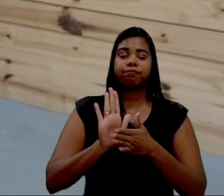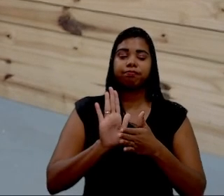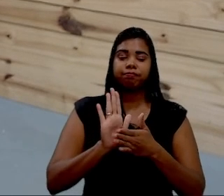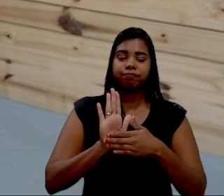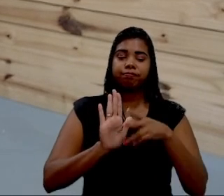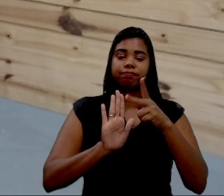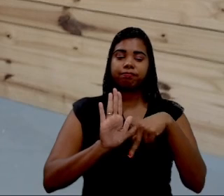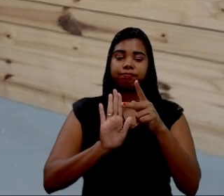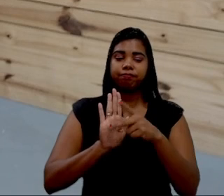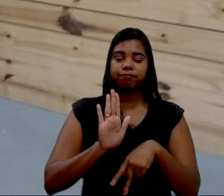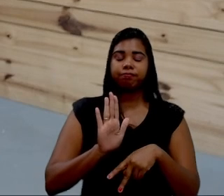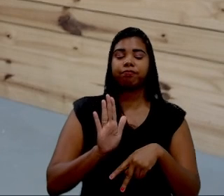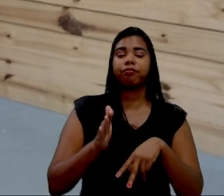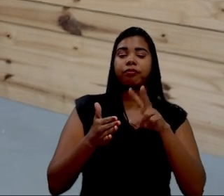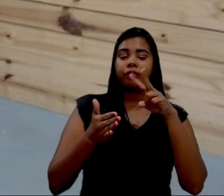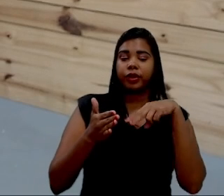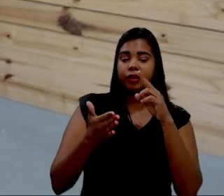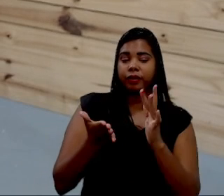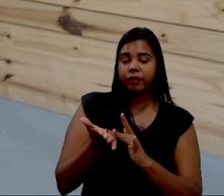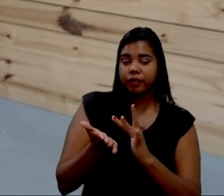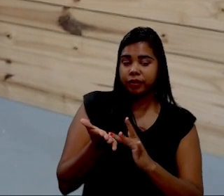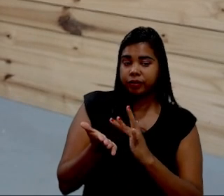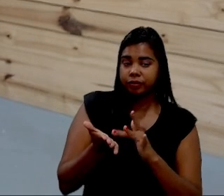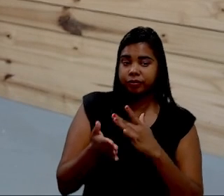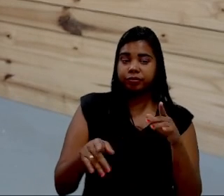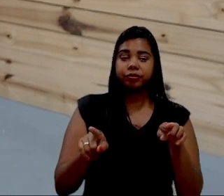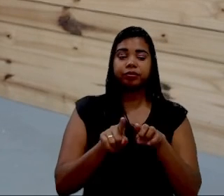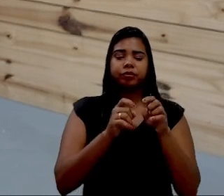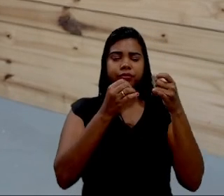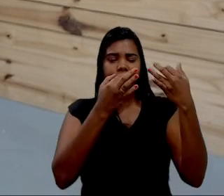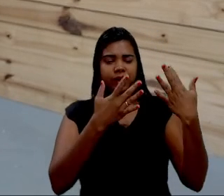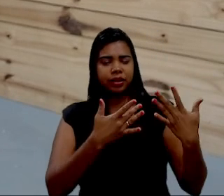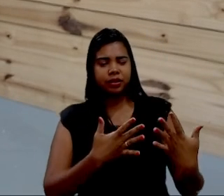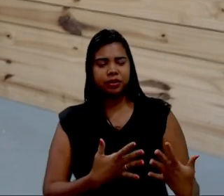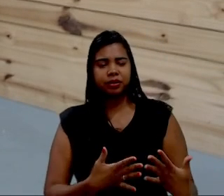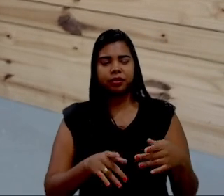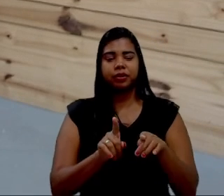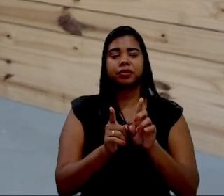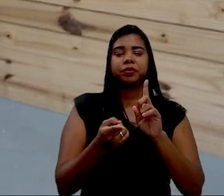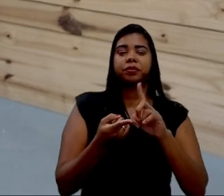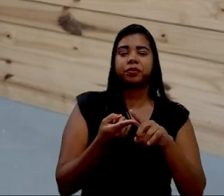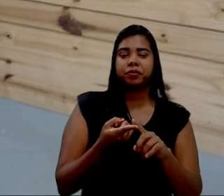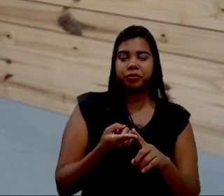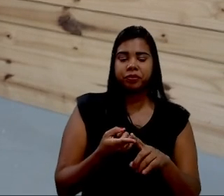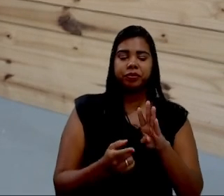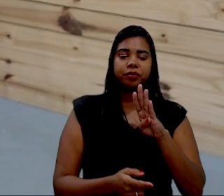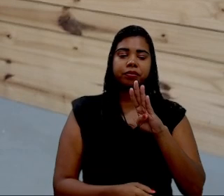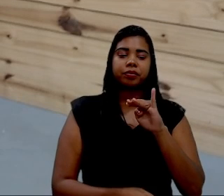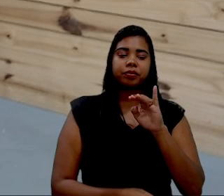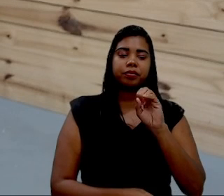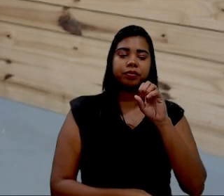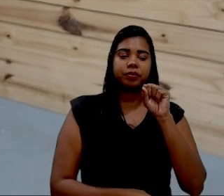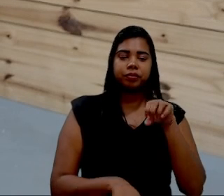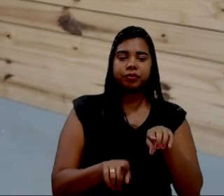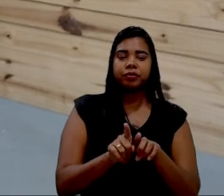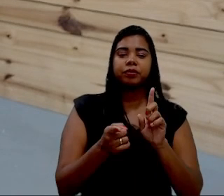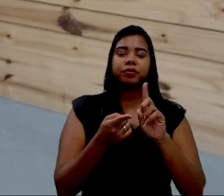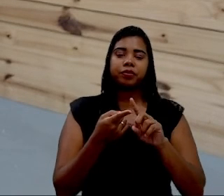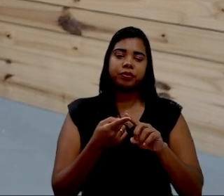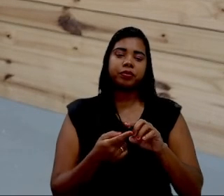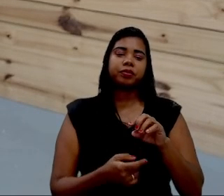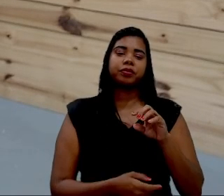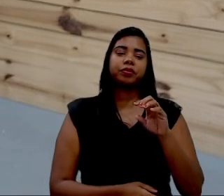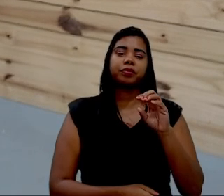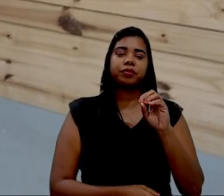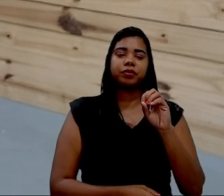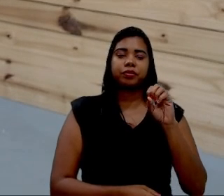revisar o material, vejam um e-book também que está bem explicadinho sobre essa questão né, das views, da URLs,